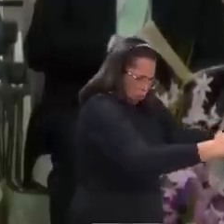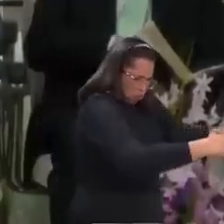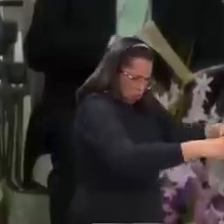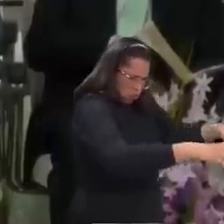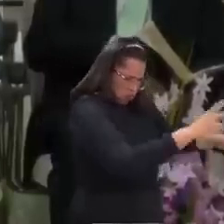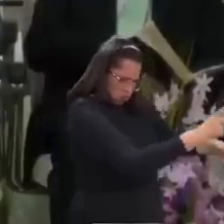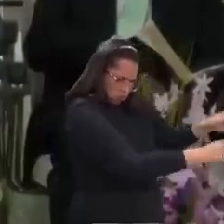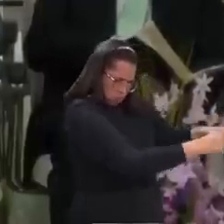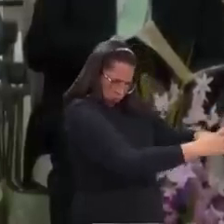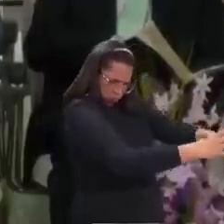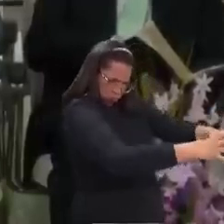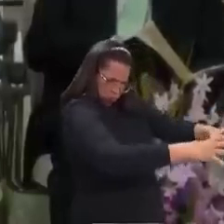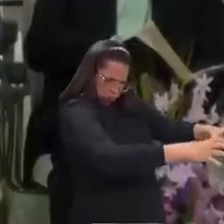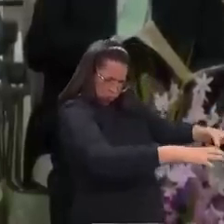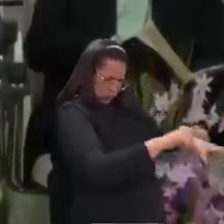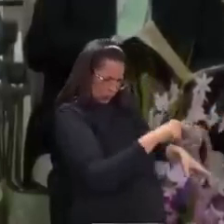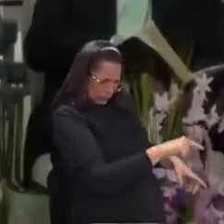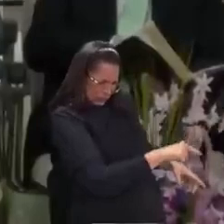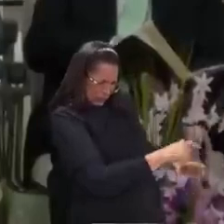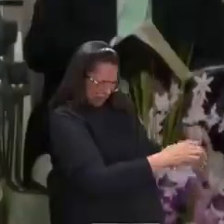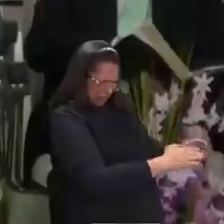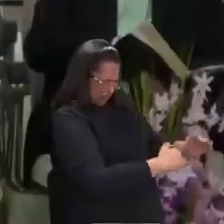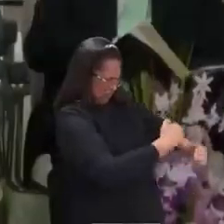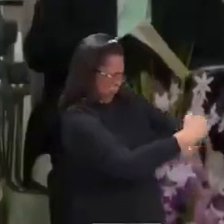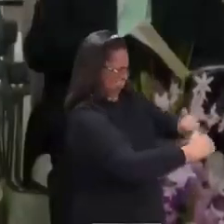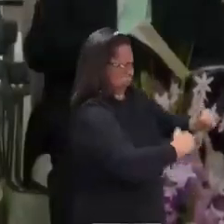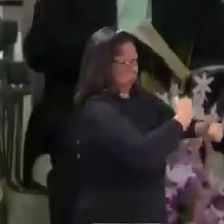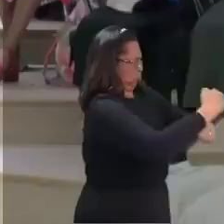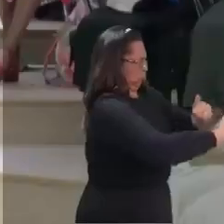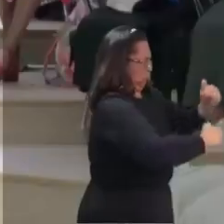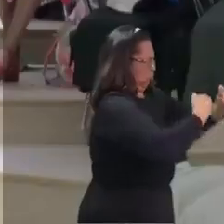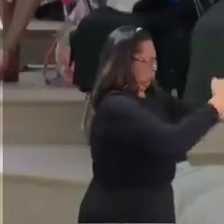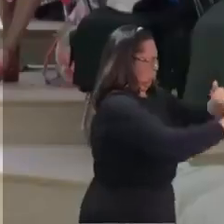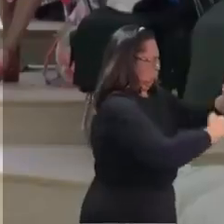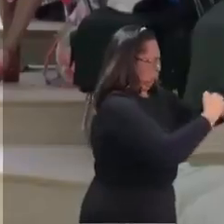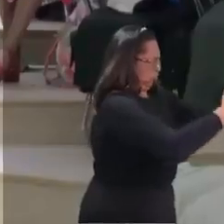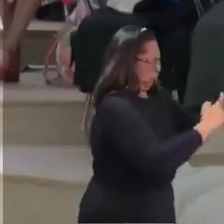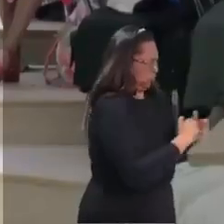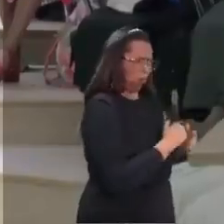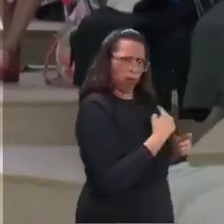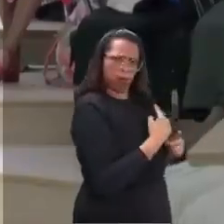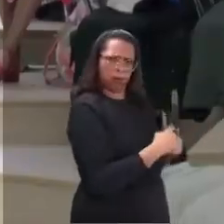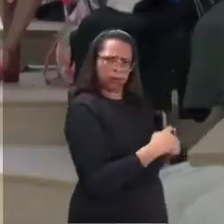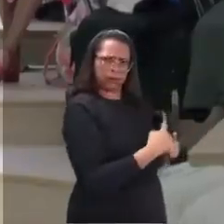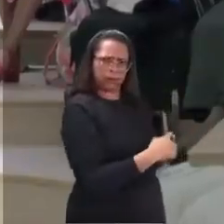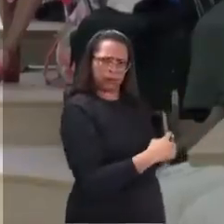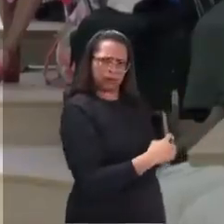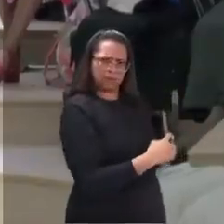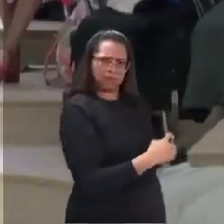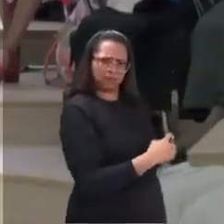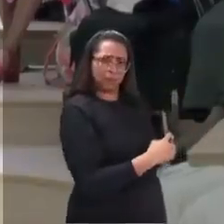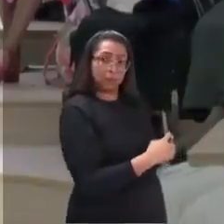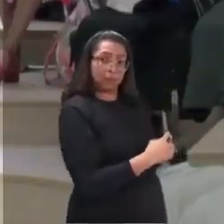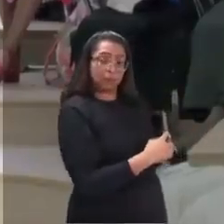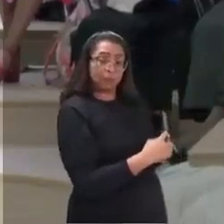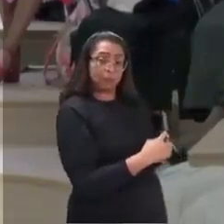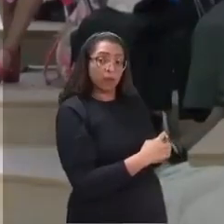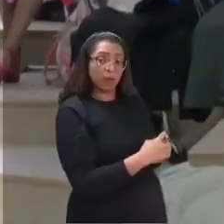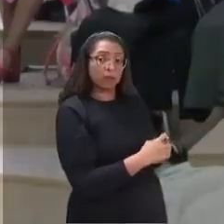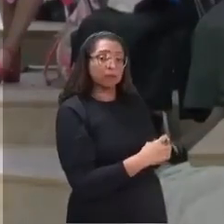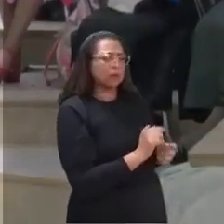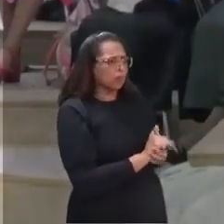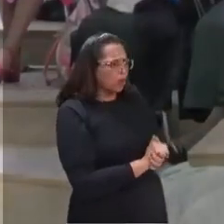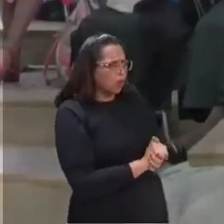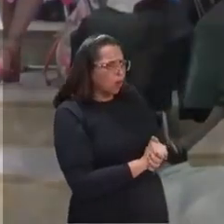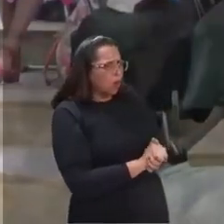Então o que é que a gente faz para parar esse crescimento? A Bíblia diz que um faraó que não conheceu José ou